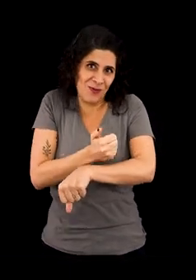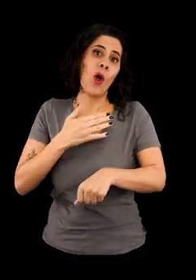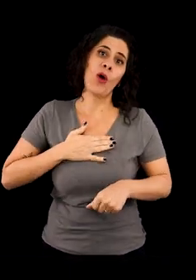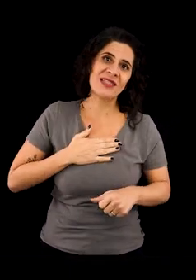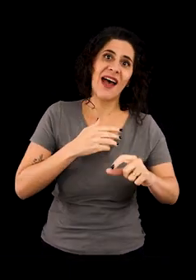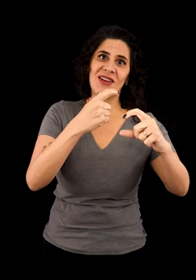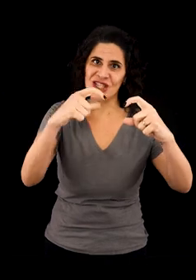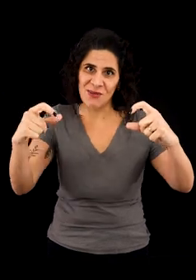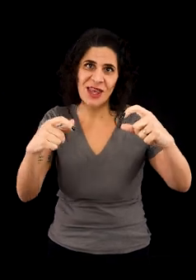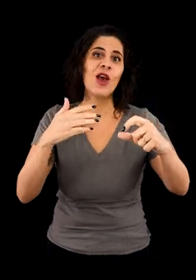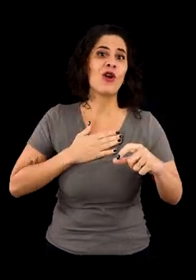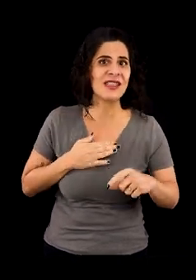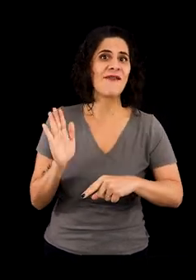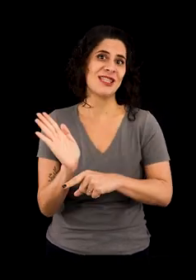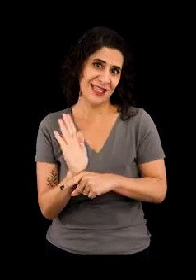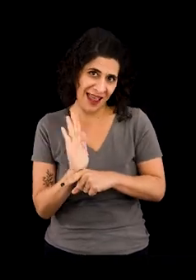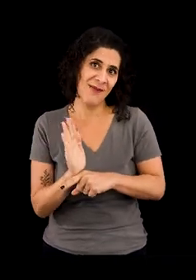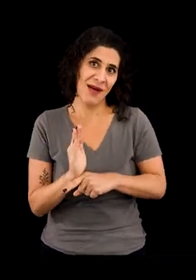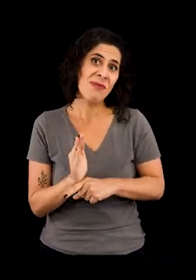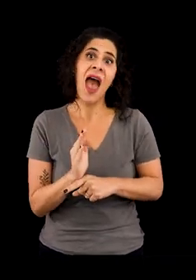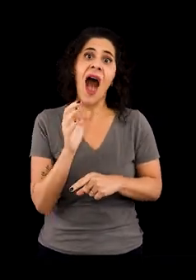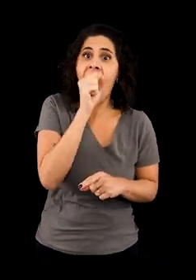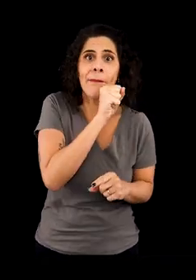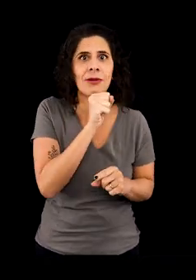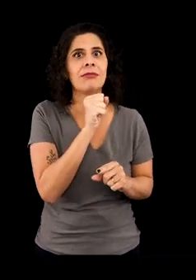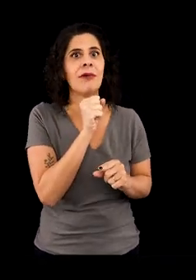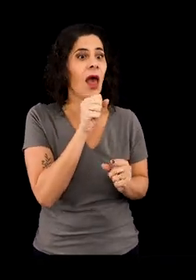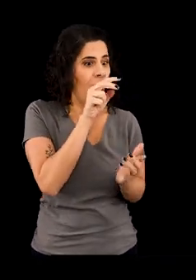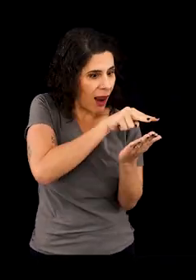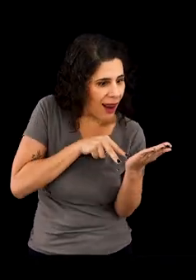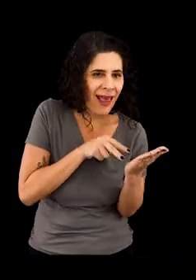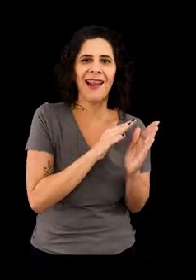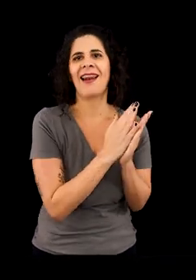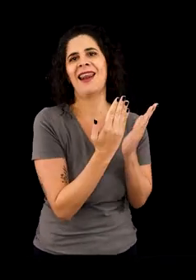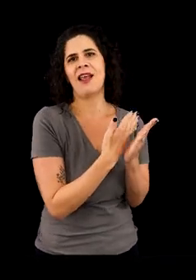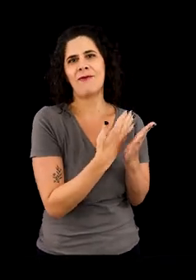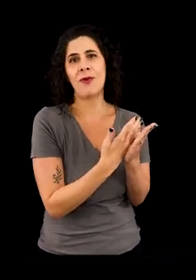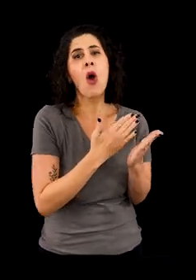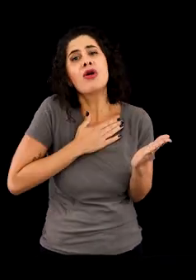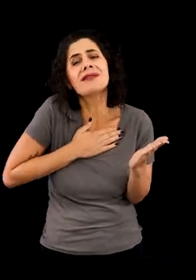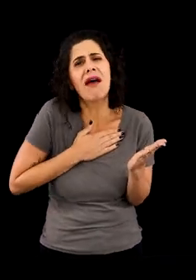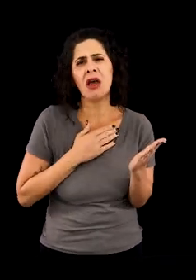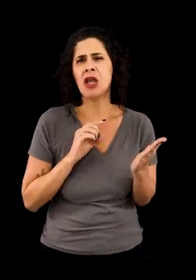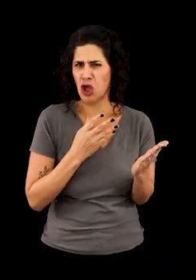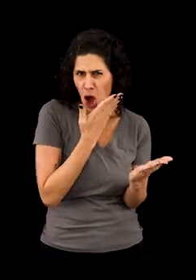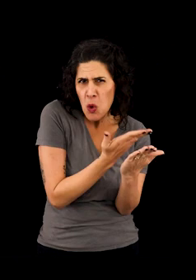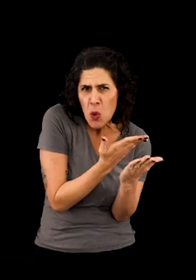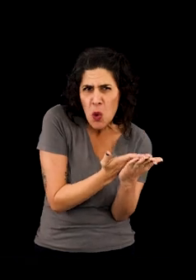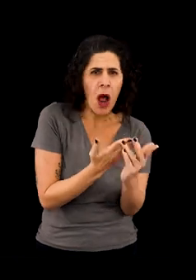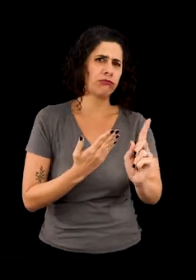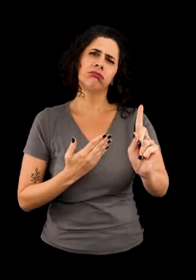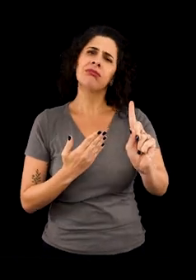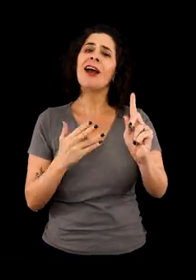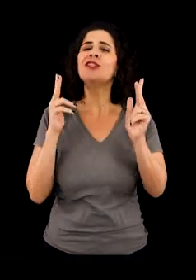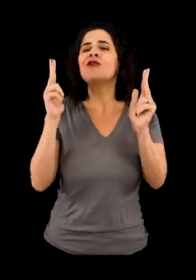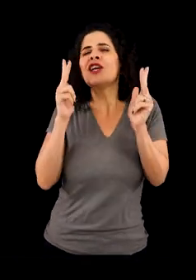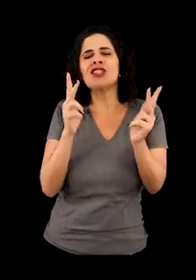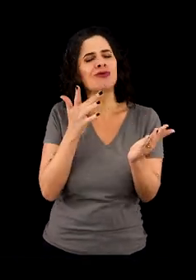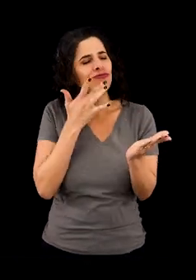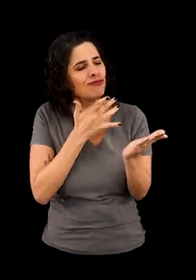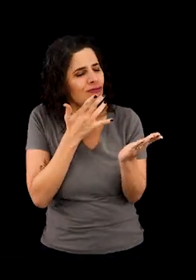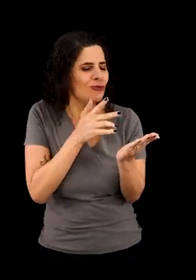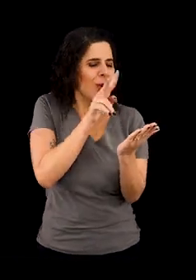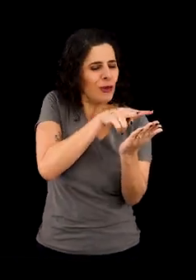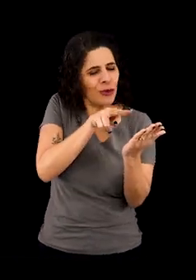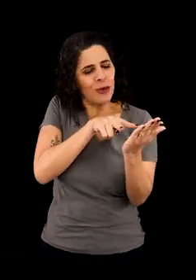gibi, e logo entrei no livro e eu preenchi as minhas horas lendo. Mas não lendo para estudar, estudar não, para me divertir. Mas